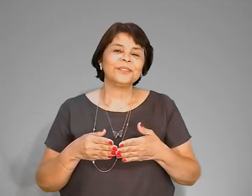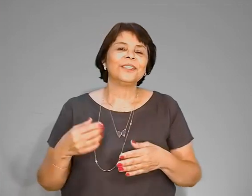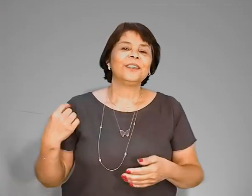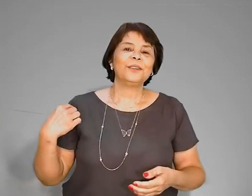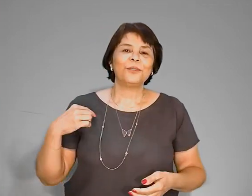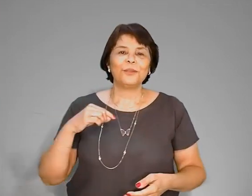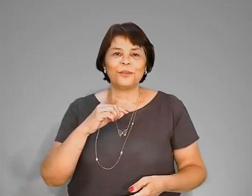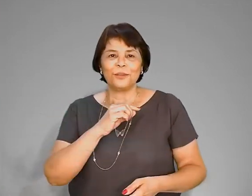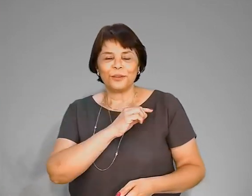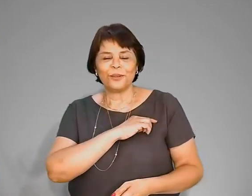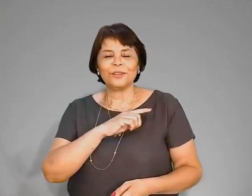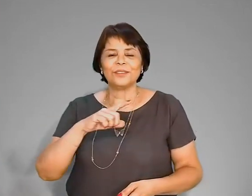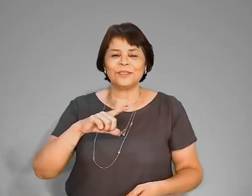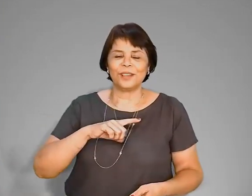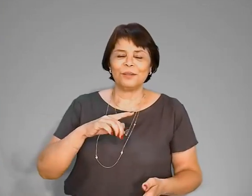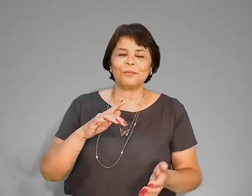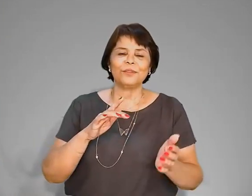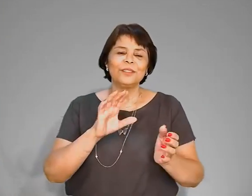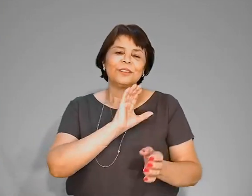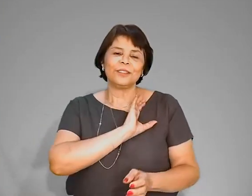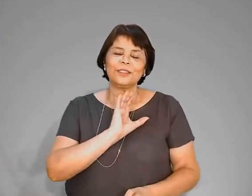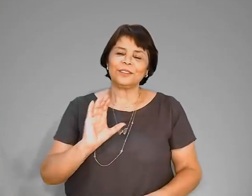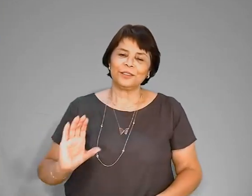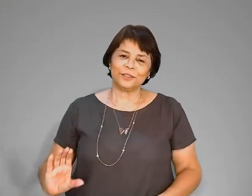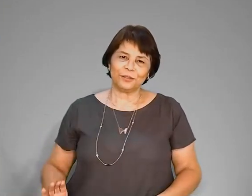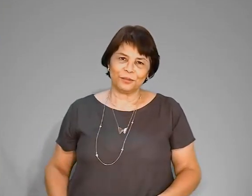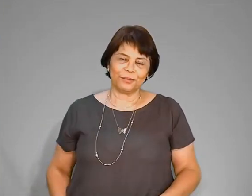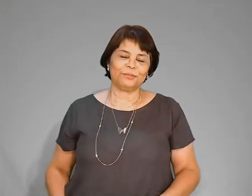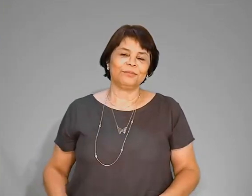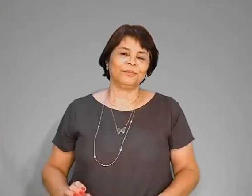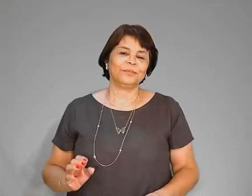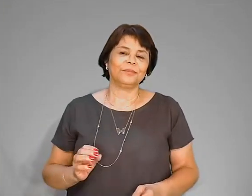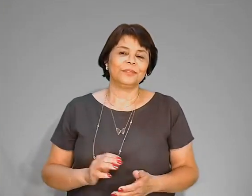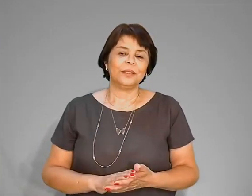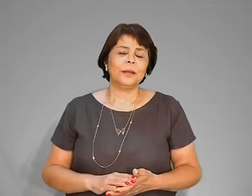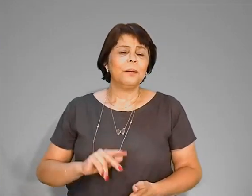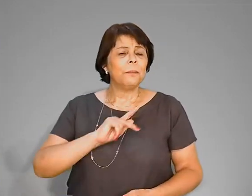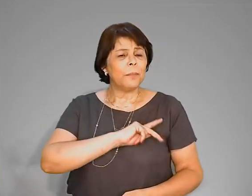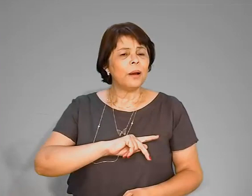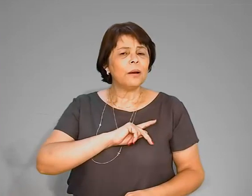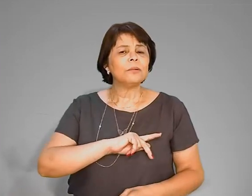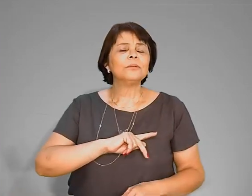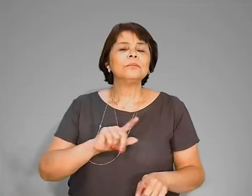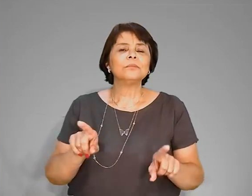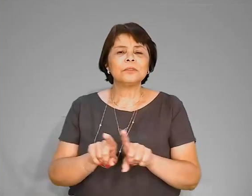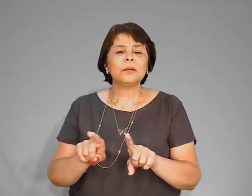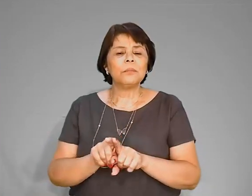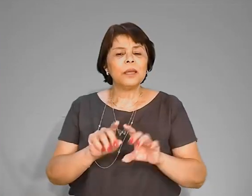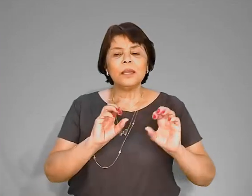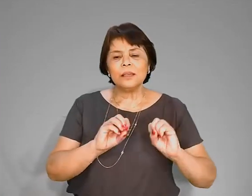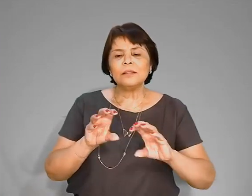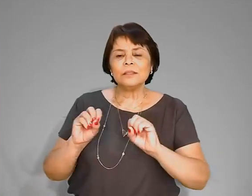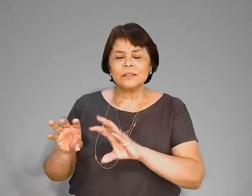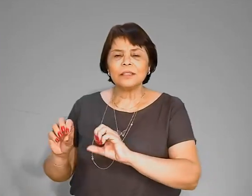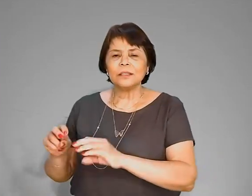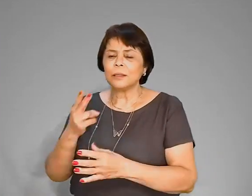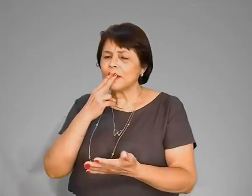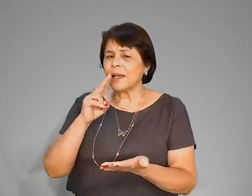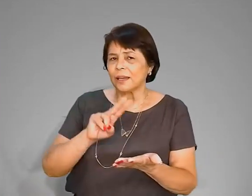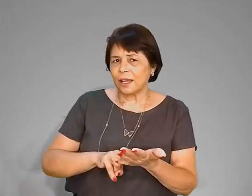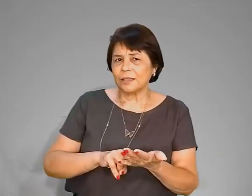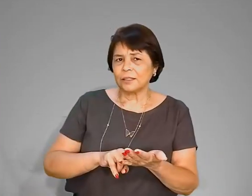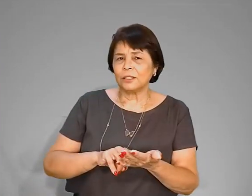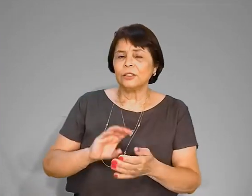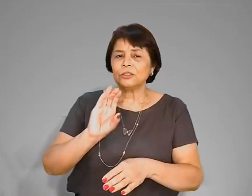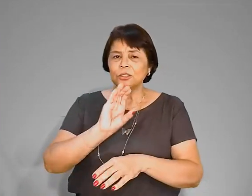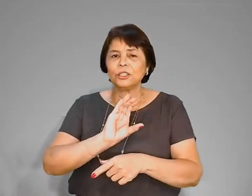a pedra angular. Paulo diz na primeira carta aos Coríntios, alguns edificam, mas veja sobre que fundamento